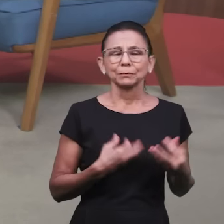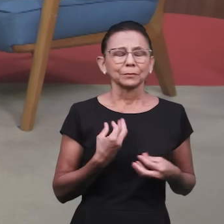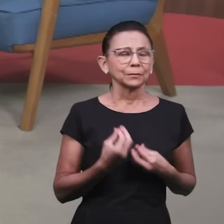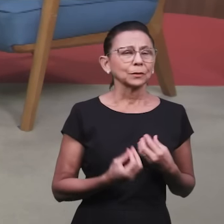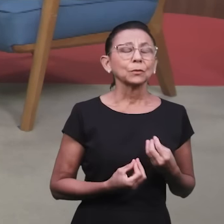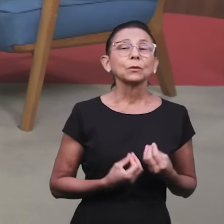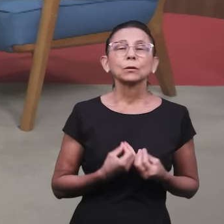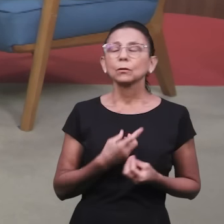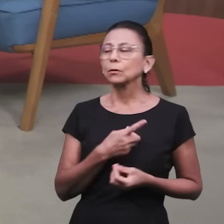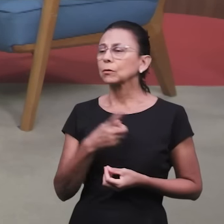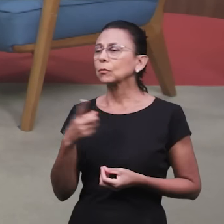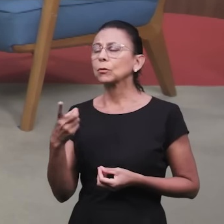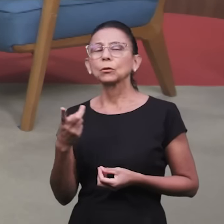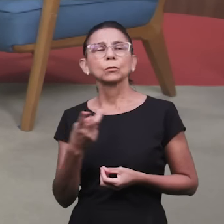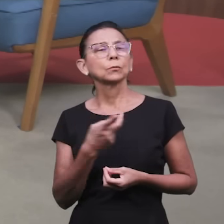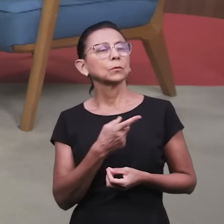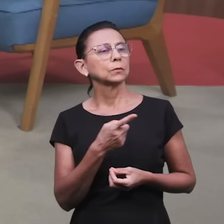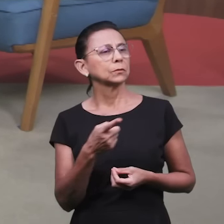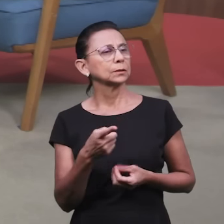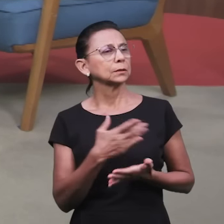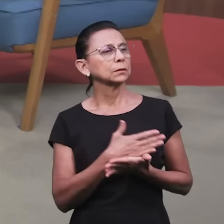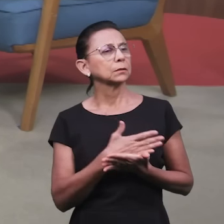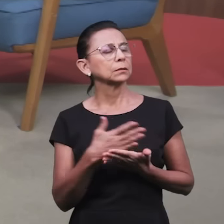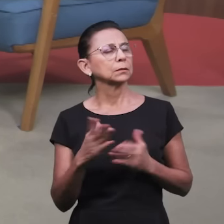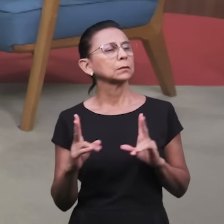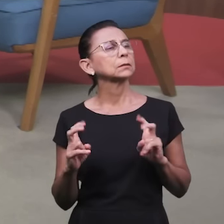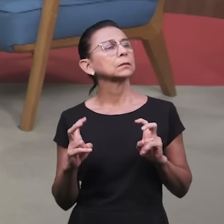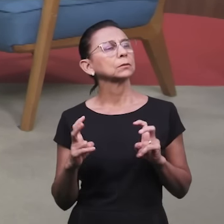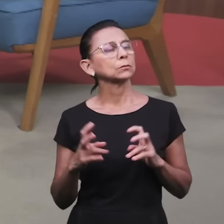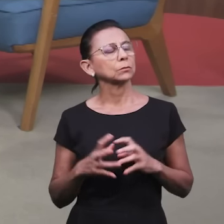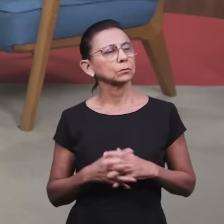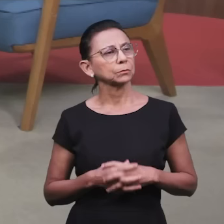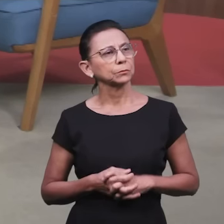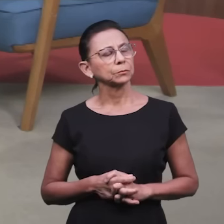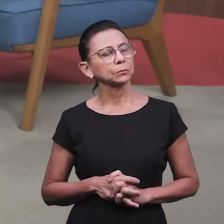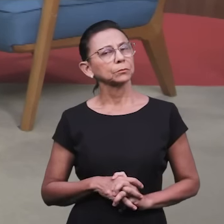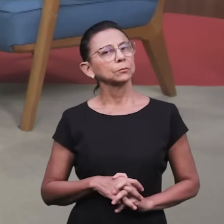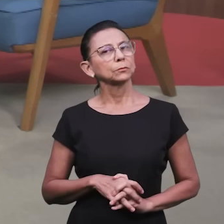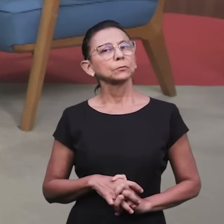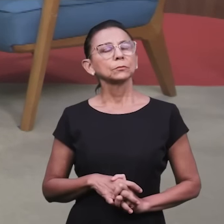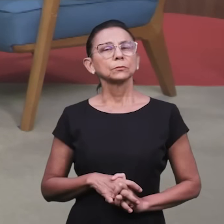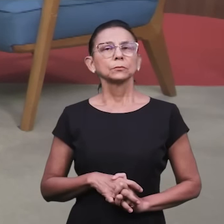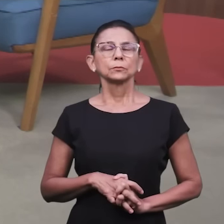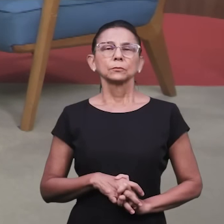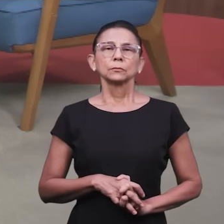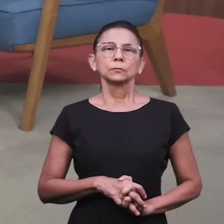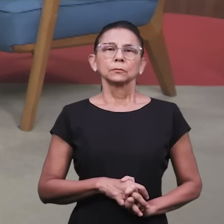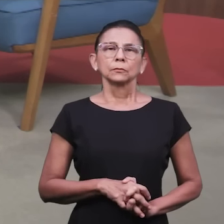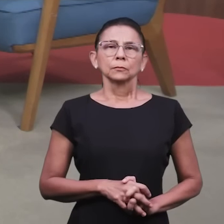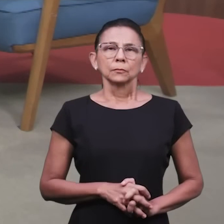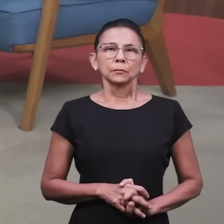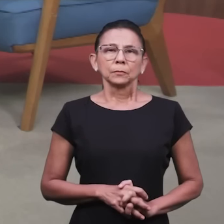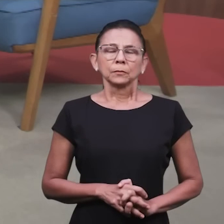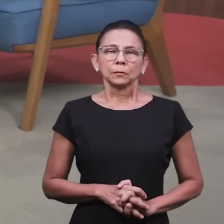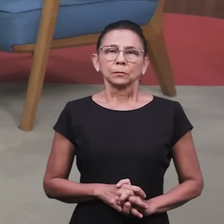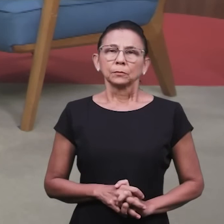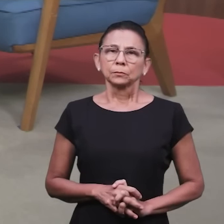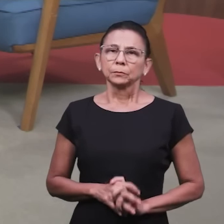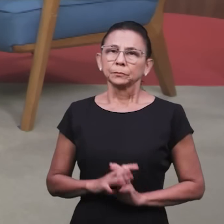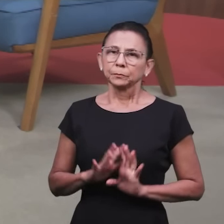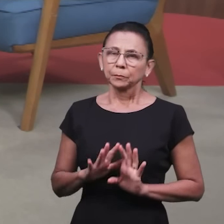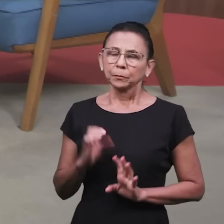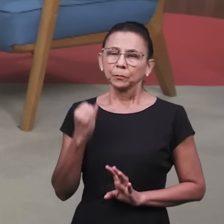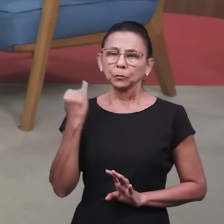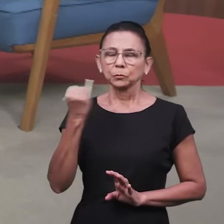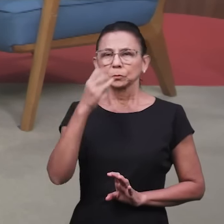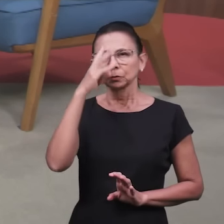Como é que vocês querem começar abordando esse aspecto, introduzindo esse aspecto aqui? Antes de mais nada, é bom a